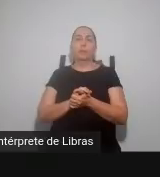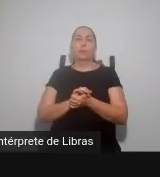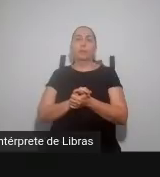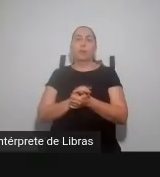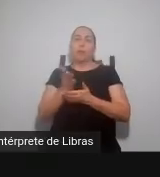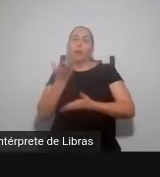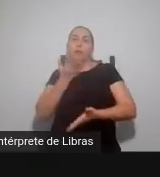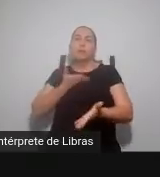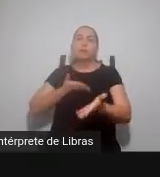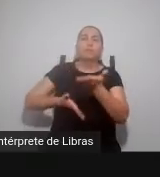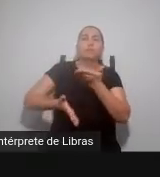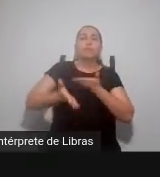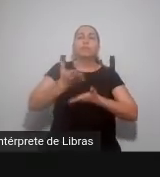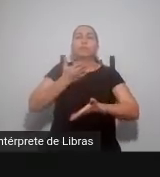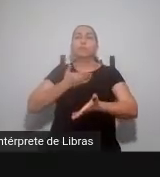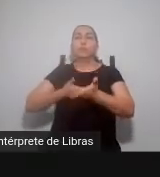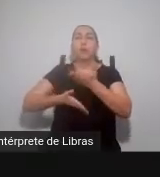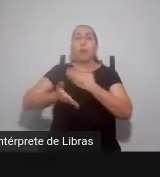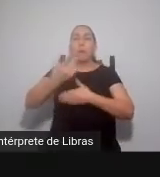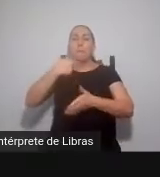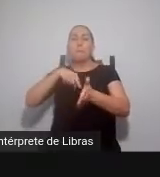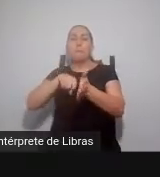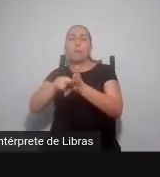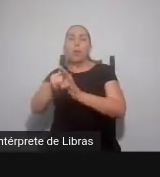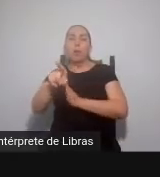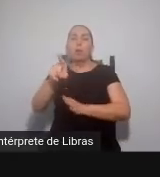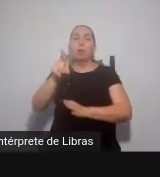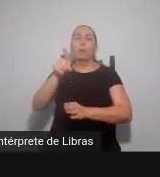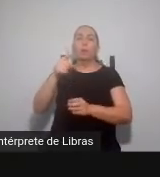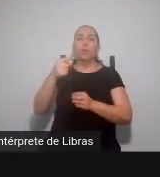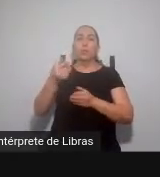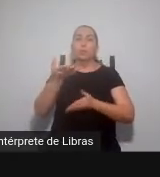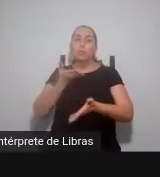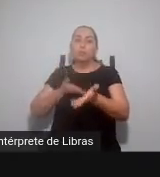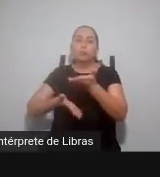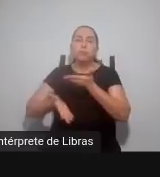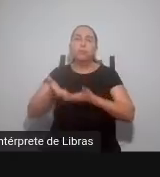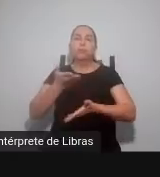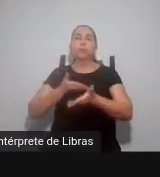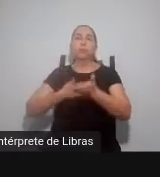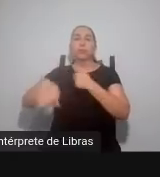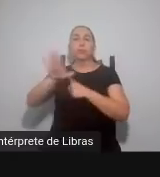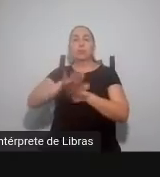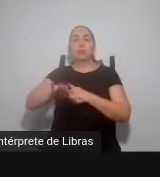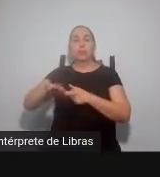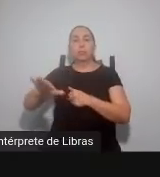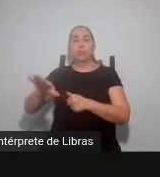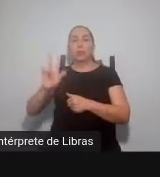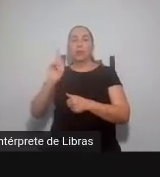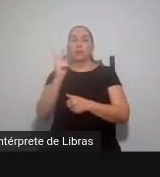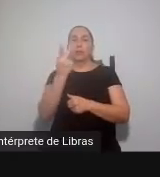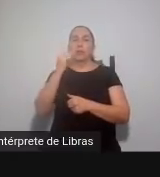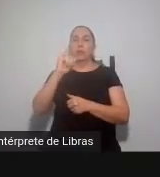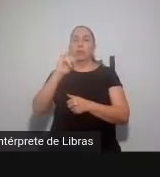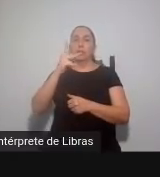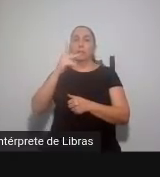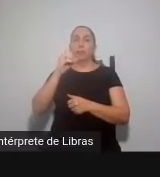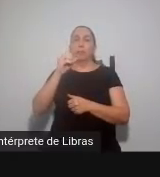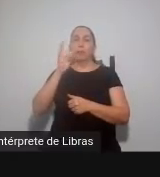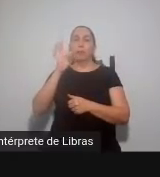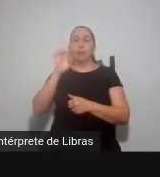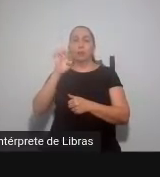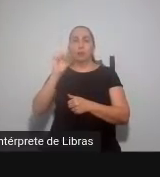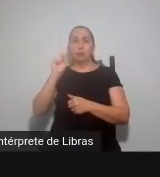as crianças, fazendo perguntas ajustadas às hipóteses que elas têm sobre o sistema de escrita e fazer